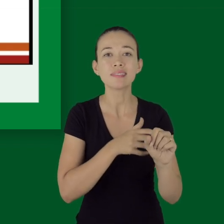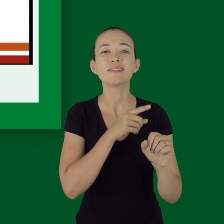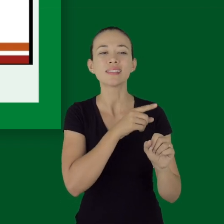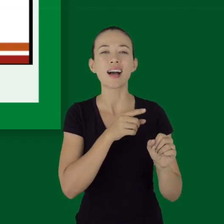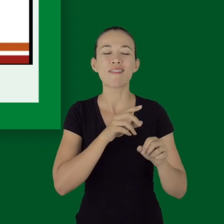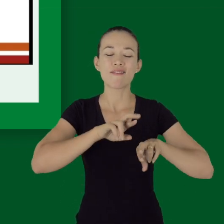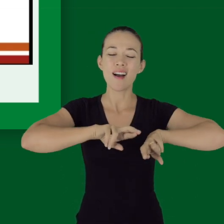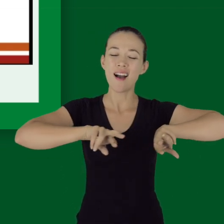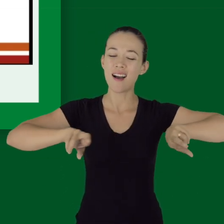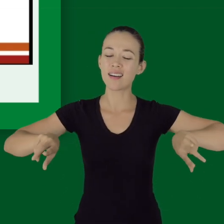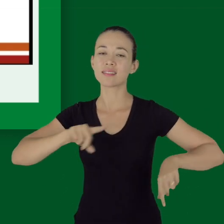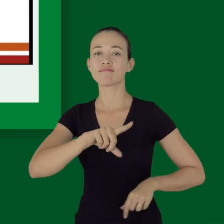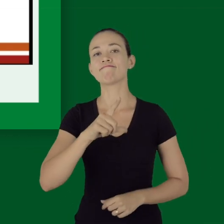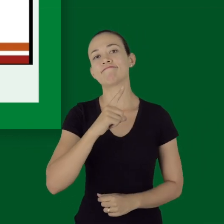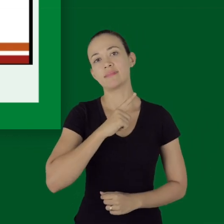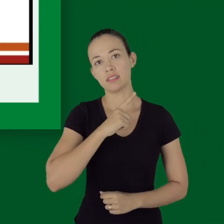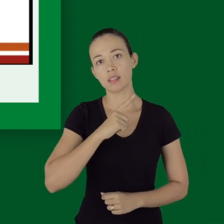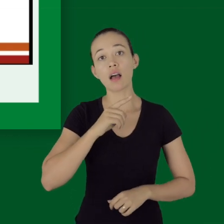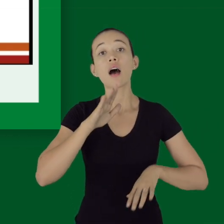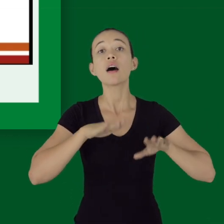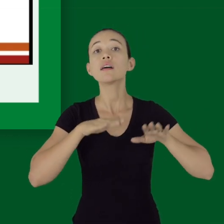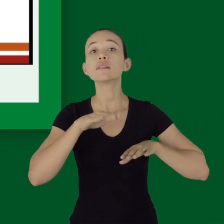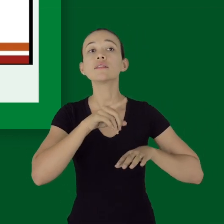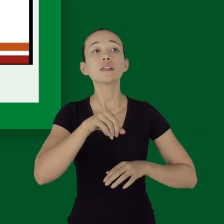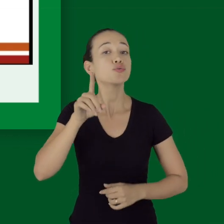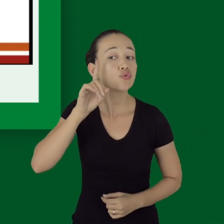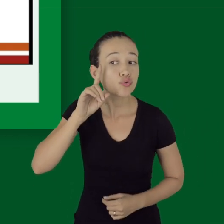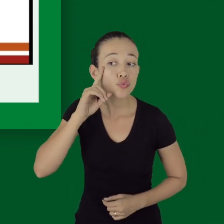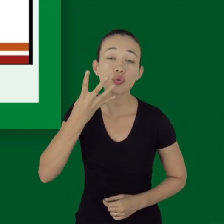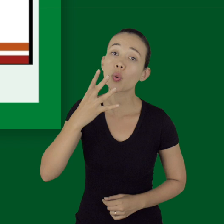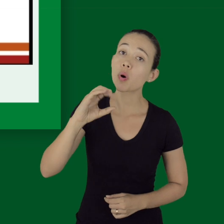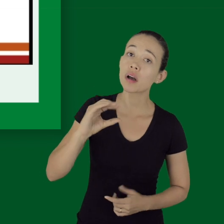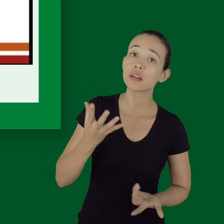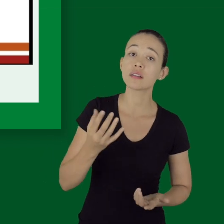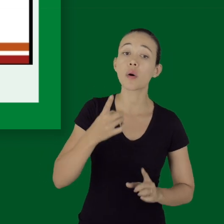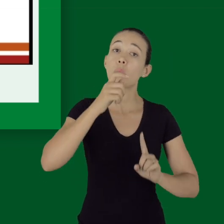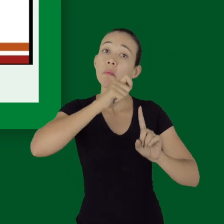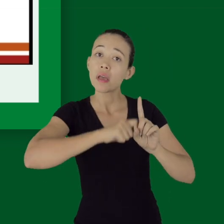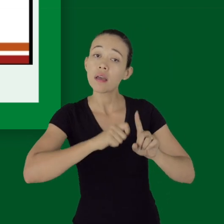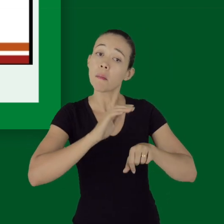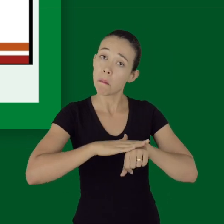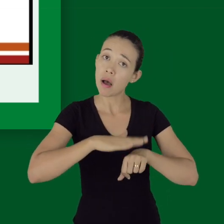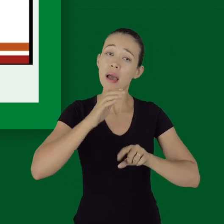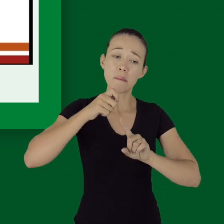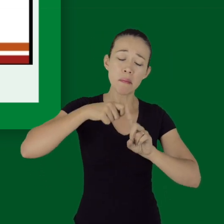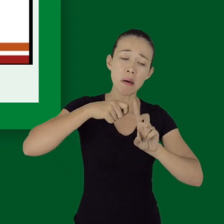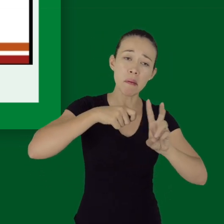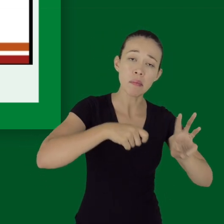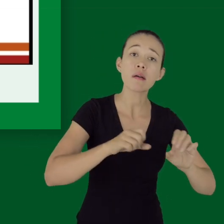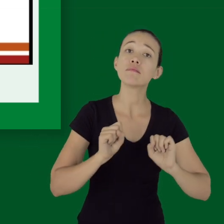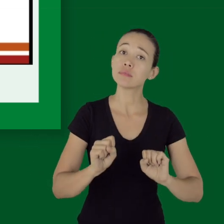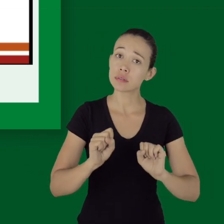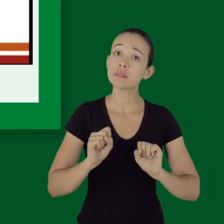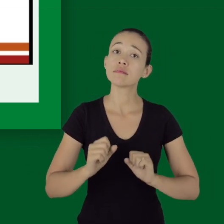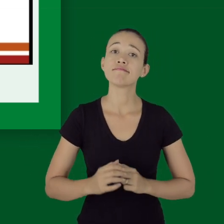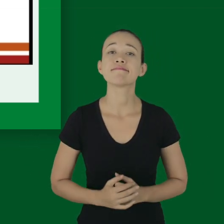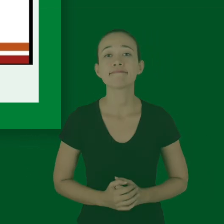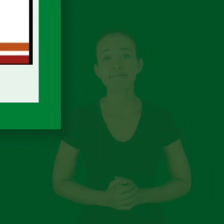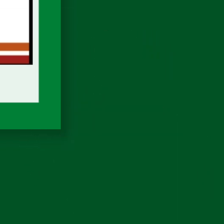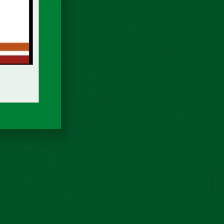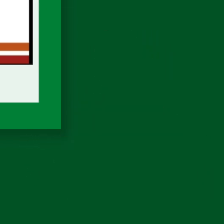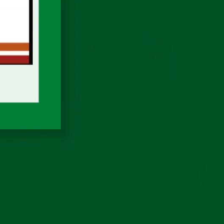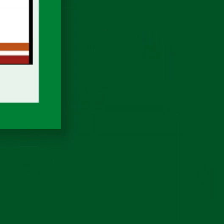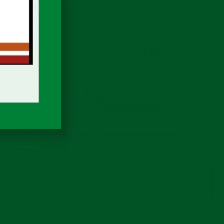medular. Isso ocorre um mês, 40 dias, às vezes até meses depois. Mas essa condição inicial, quando eu tenho